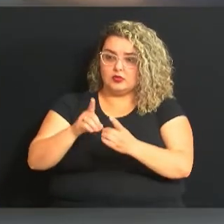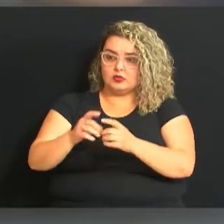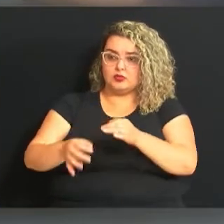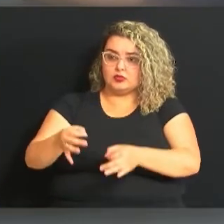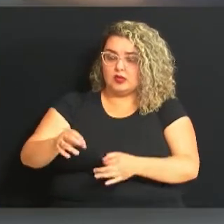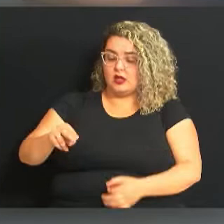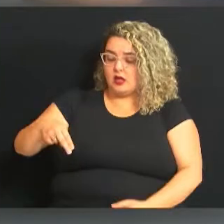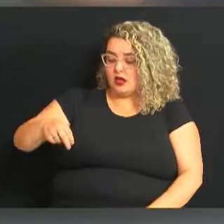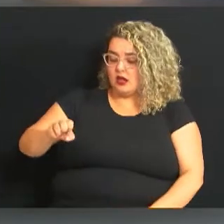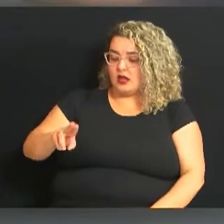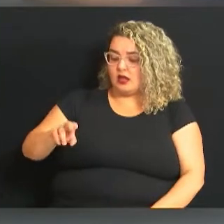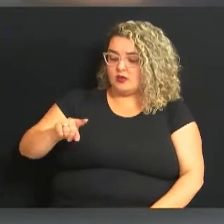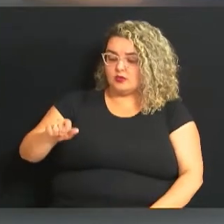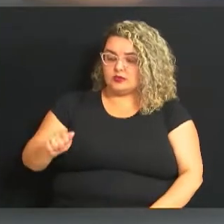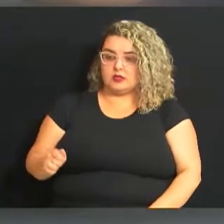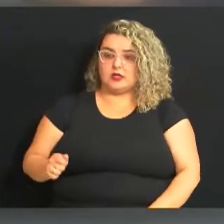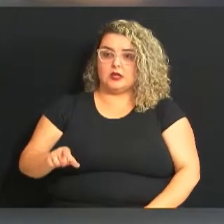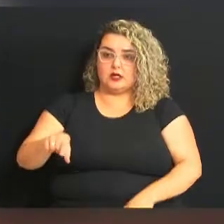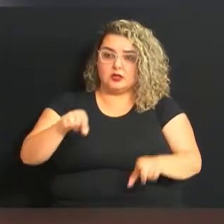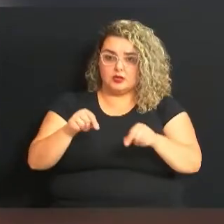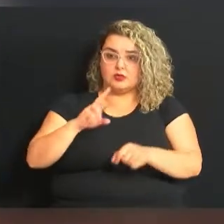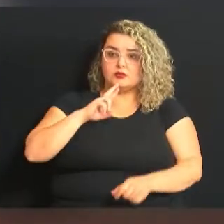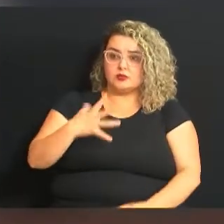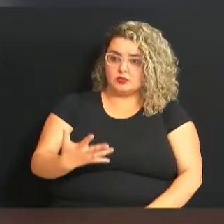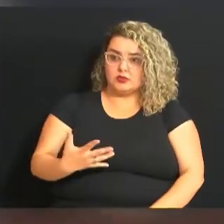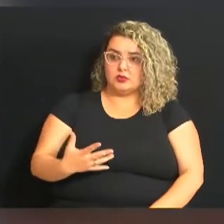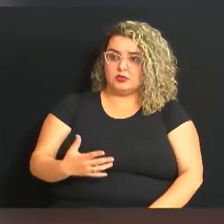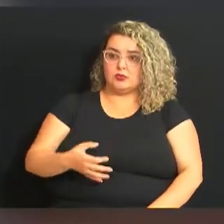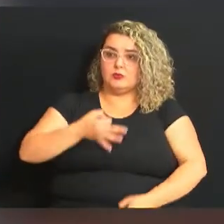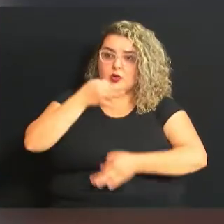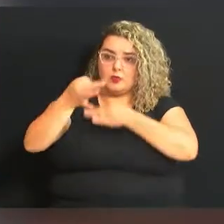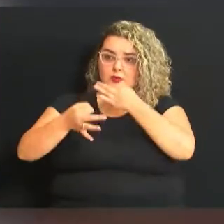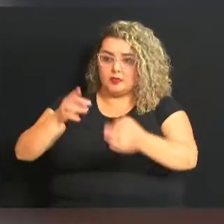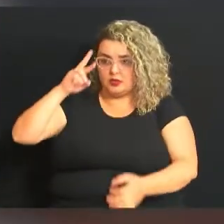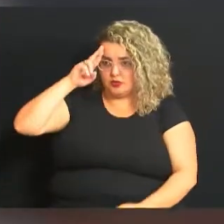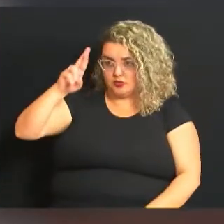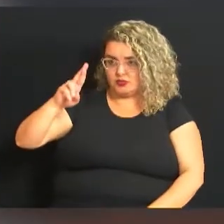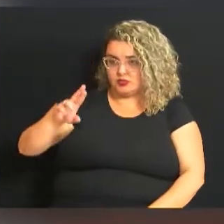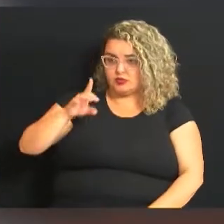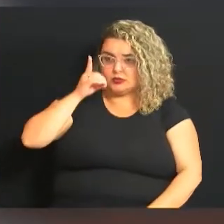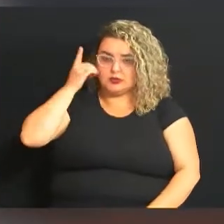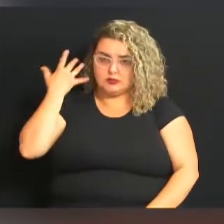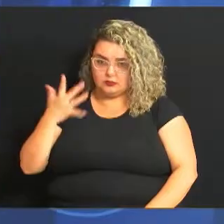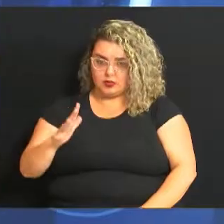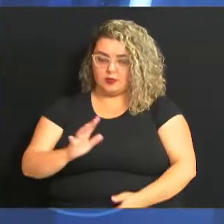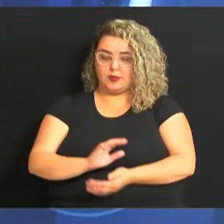A escolha dos nomes resulta do depoimento do senhor Danilo Palma.